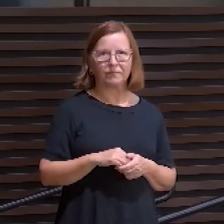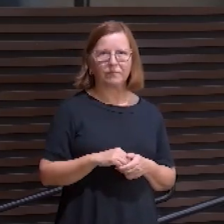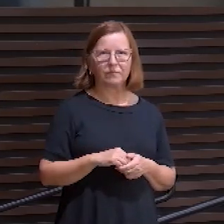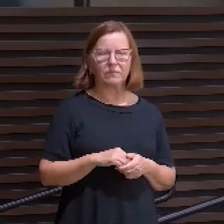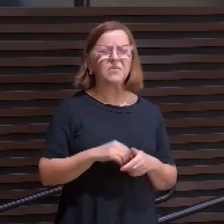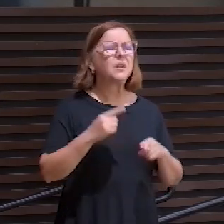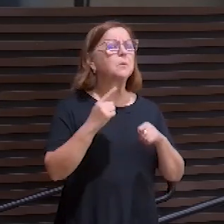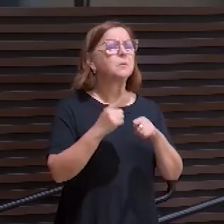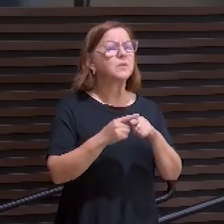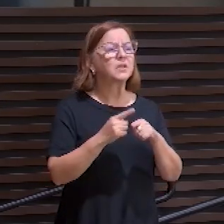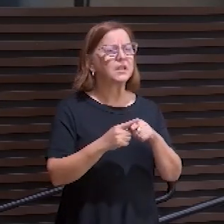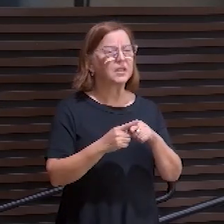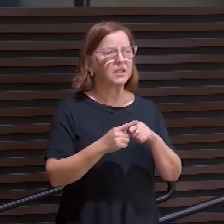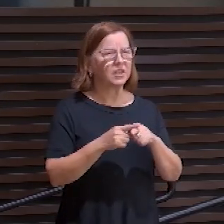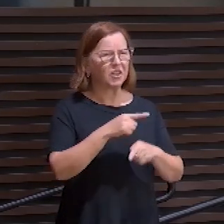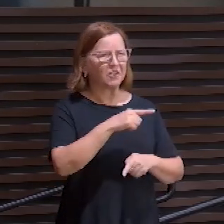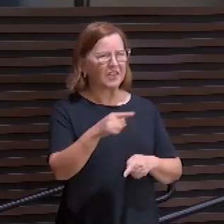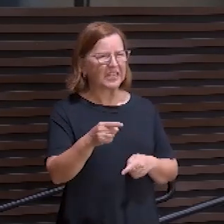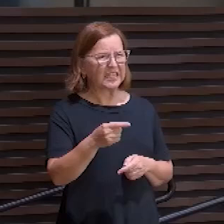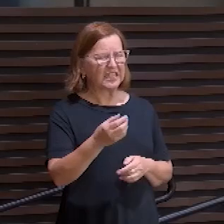Por que que você anda